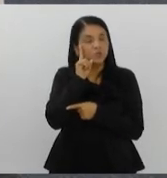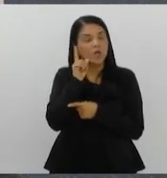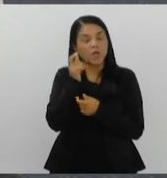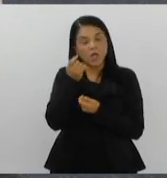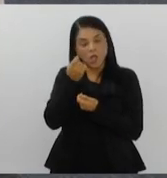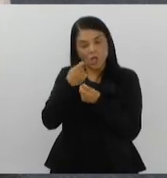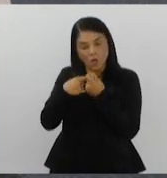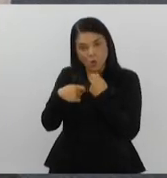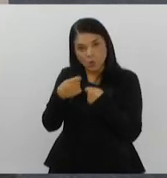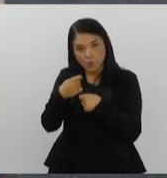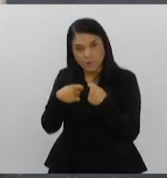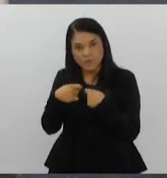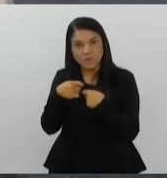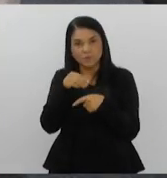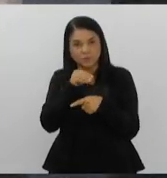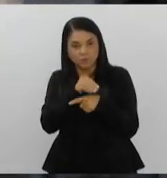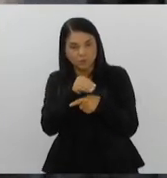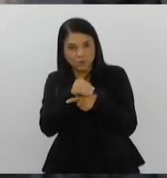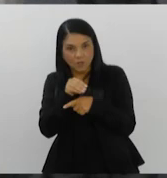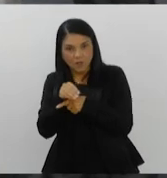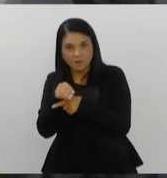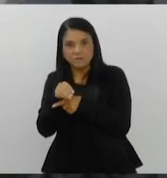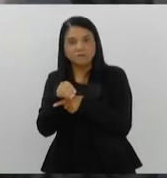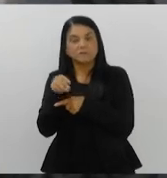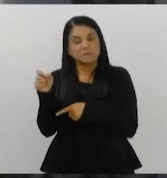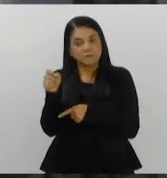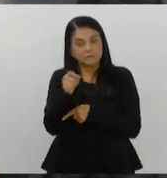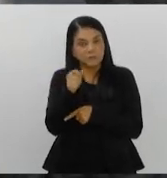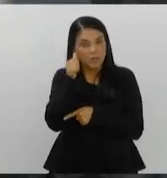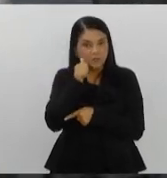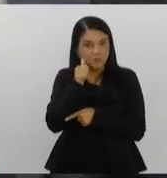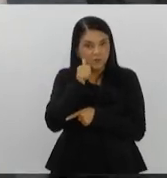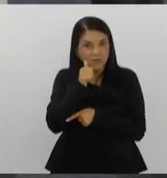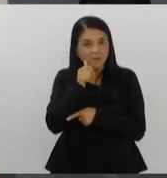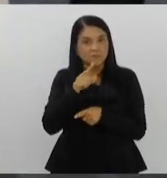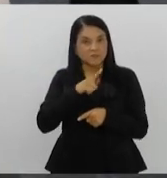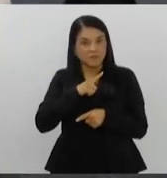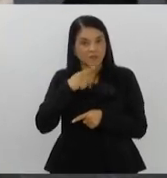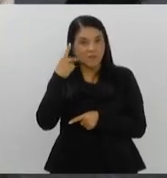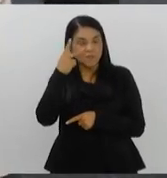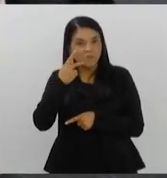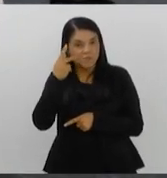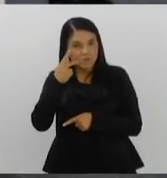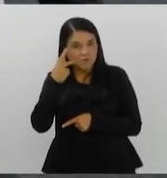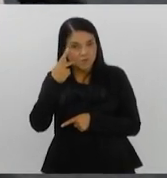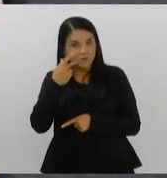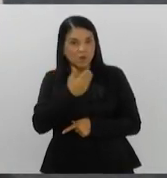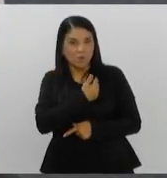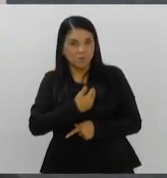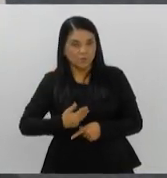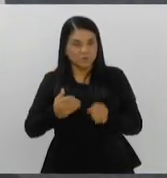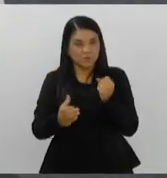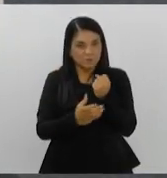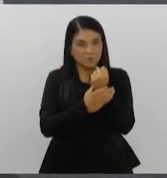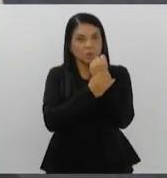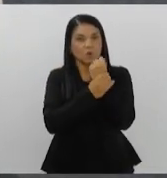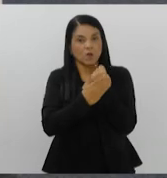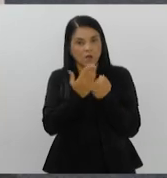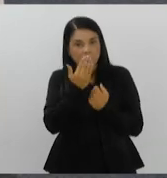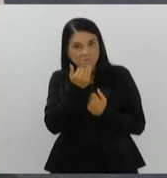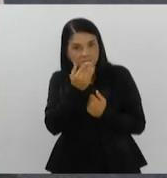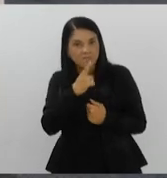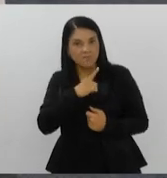cuidado também, estão postas as mulheres, mas que quando a gente tem uma política pública de segurança alimentar que